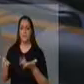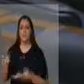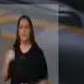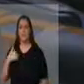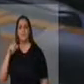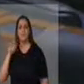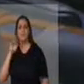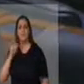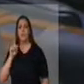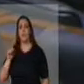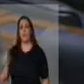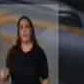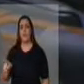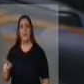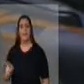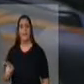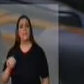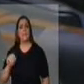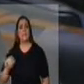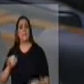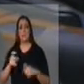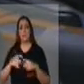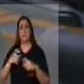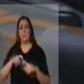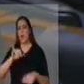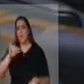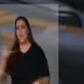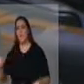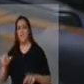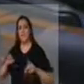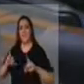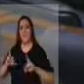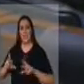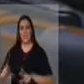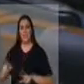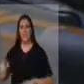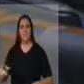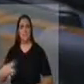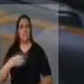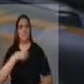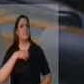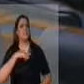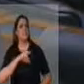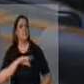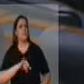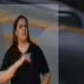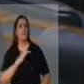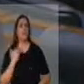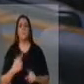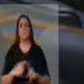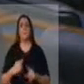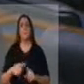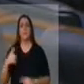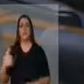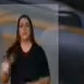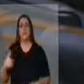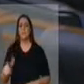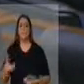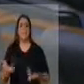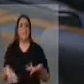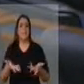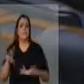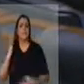se estivessem recebendo uma sentença de morte, porque o acesso nem sempre é possível para todos os